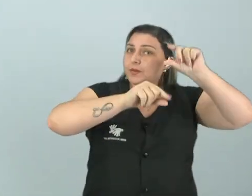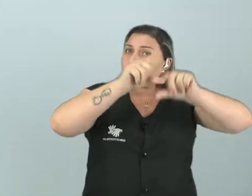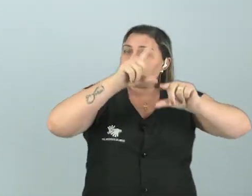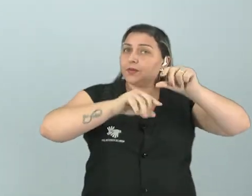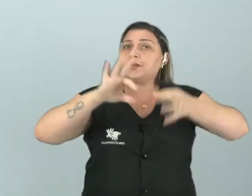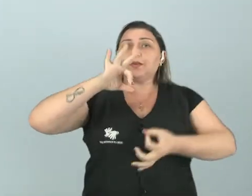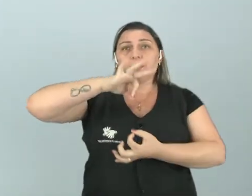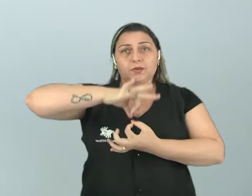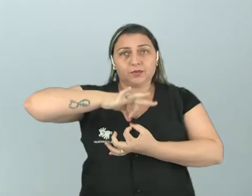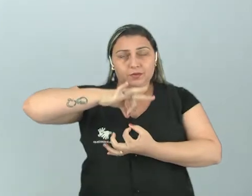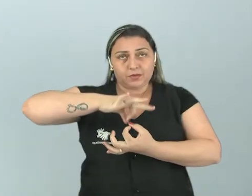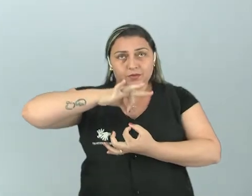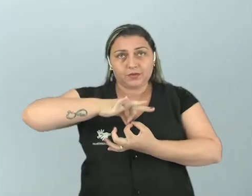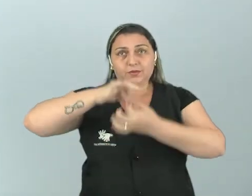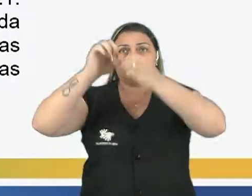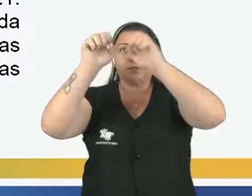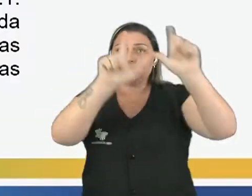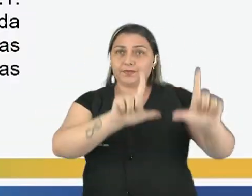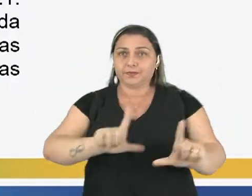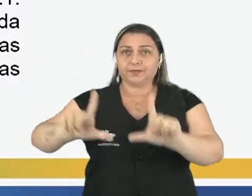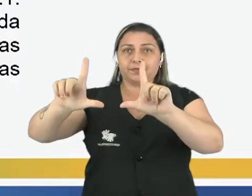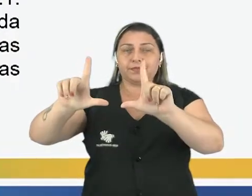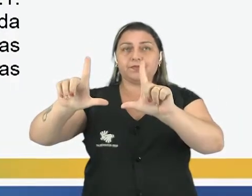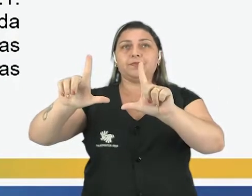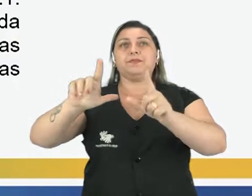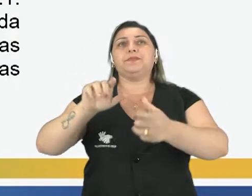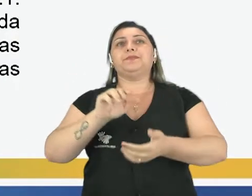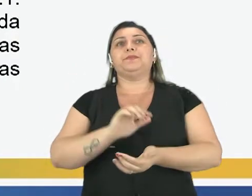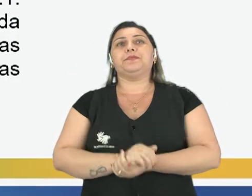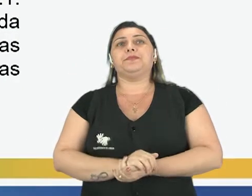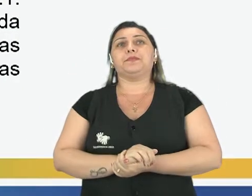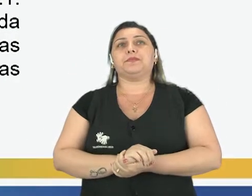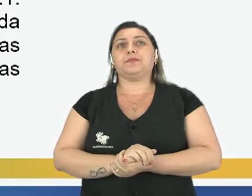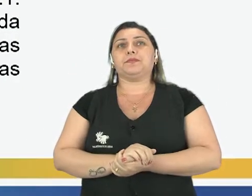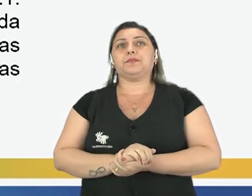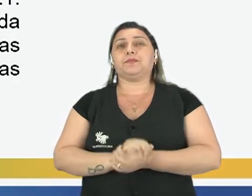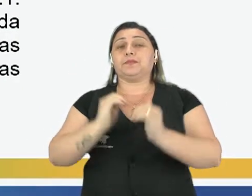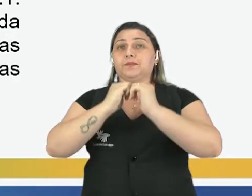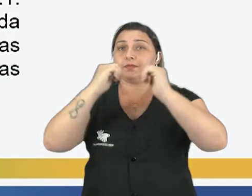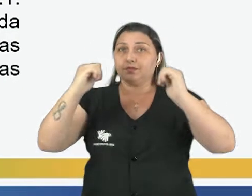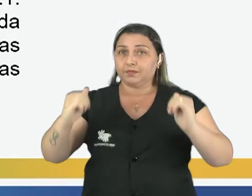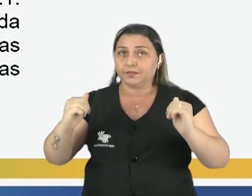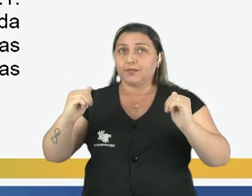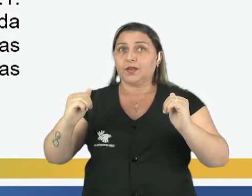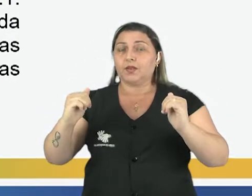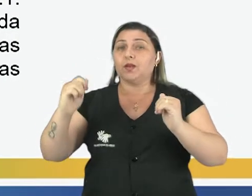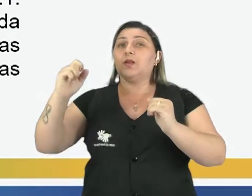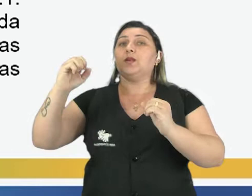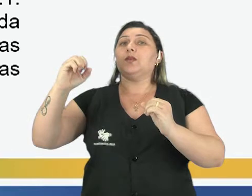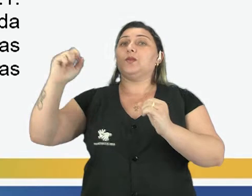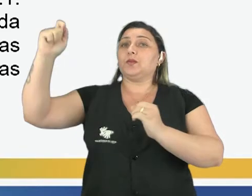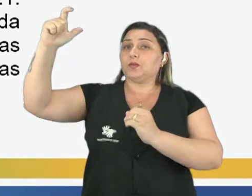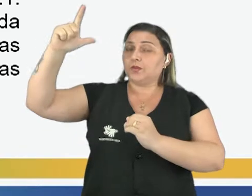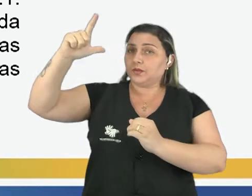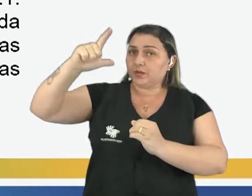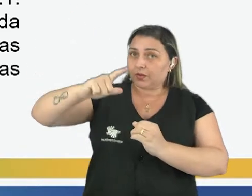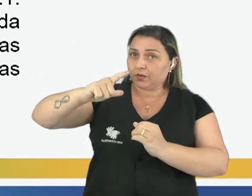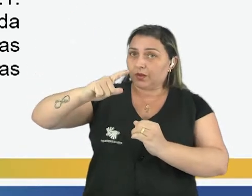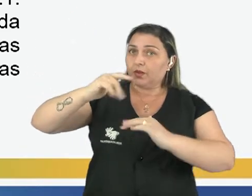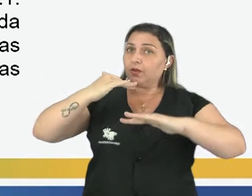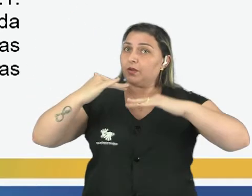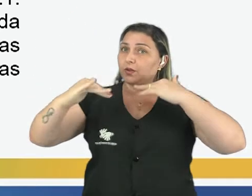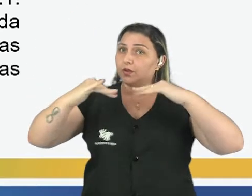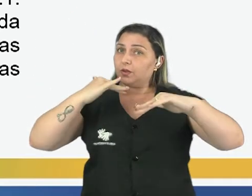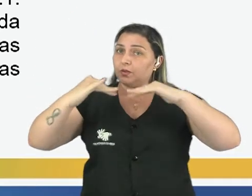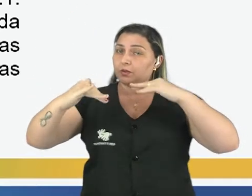do zodíaco, vamos voltar aqui para o slide. A divisão do caminho em que o Sol aparentemente se move